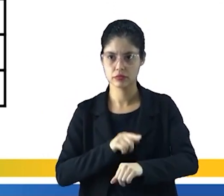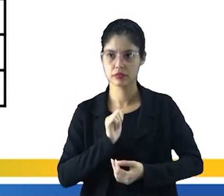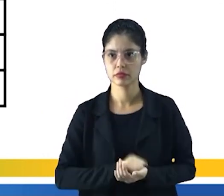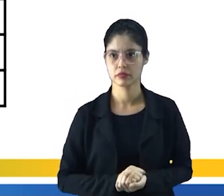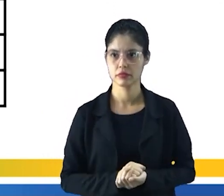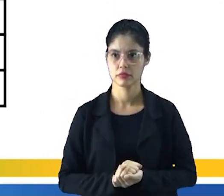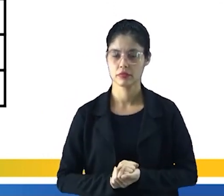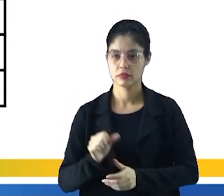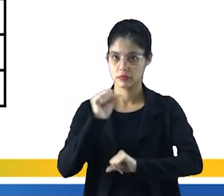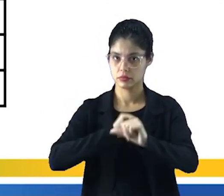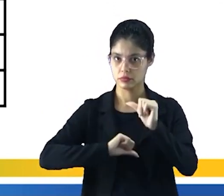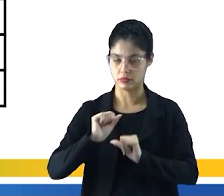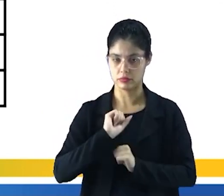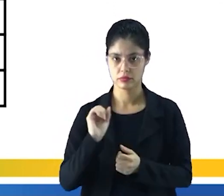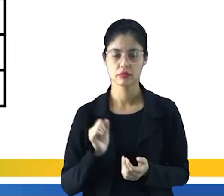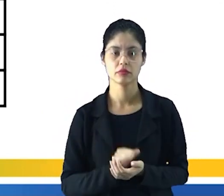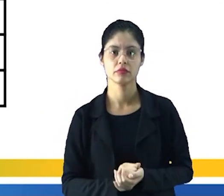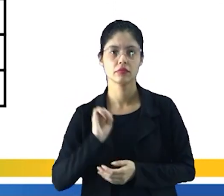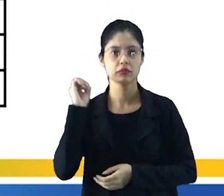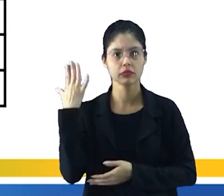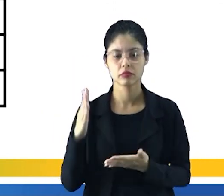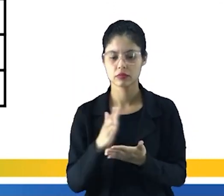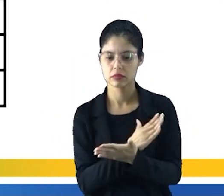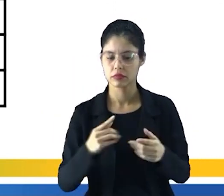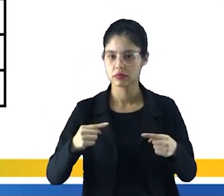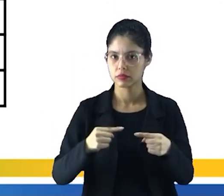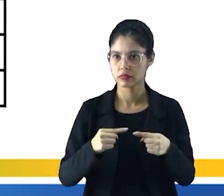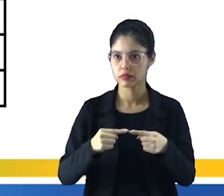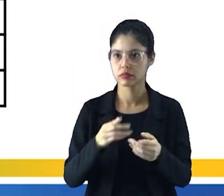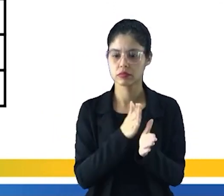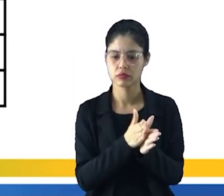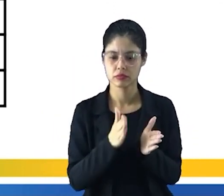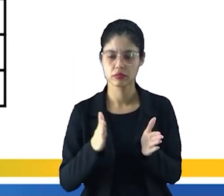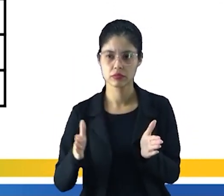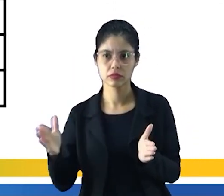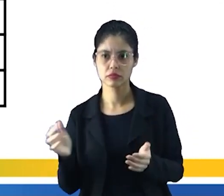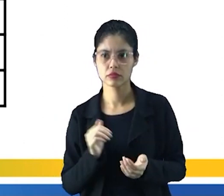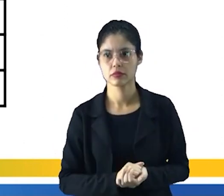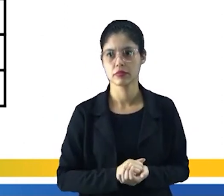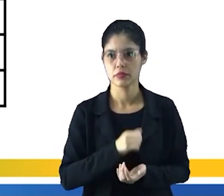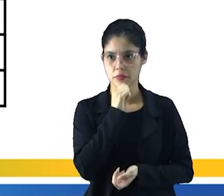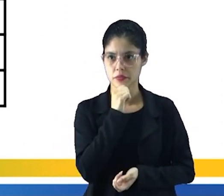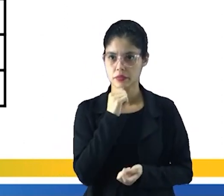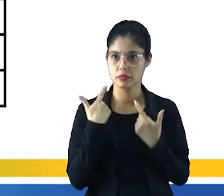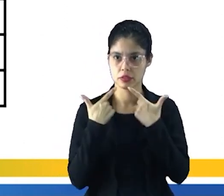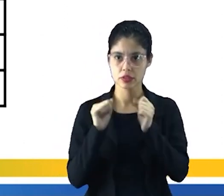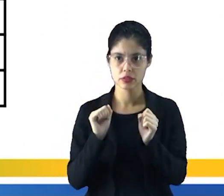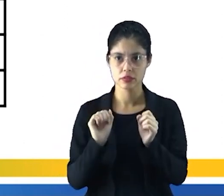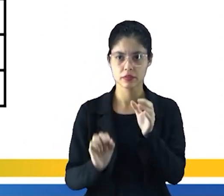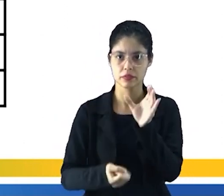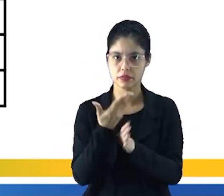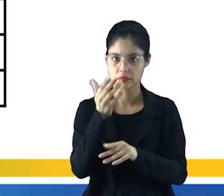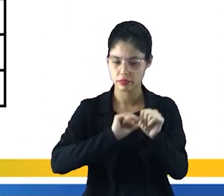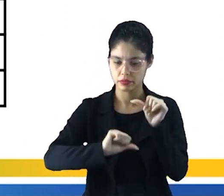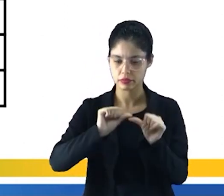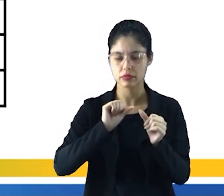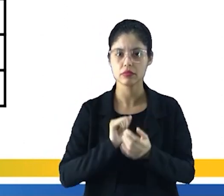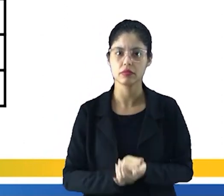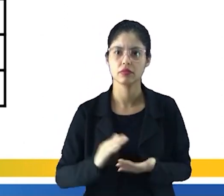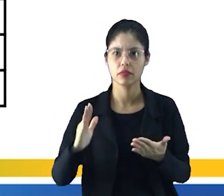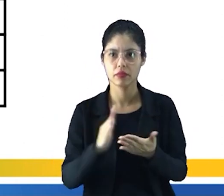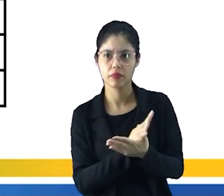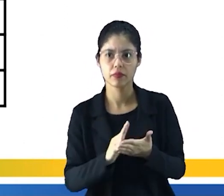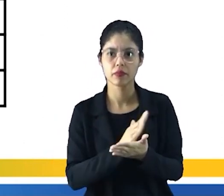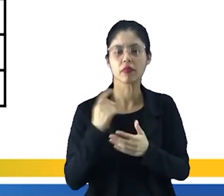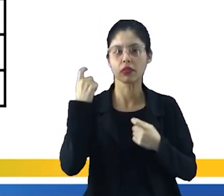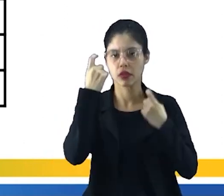tempo. Então, a mudança vai acontecendo de acordo com o tempo vai passando e a língua vai mudando, as palavras vão mudando.